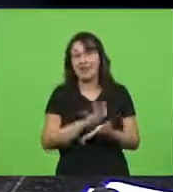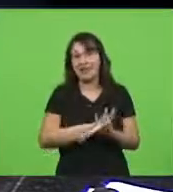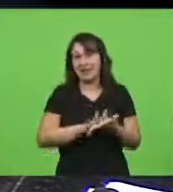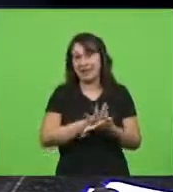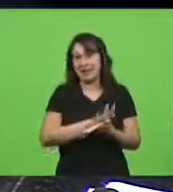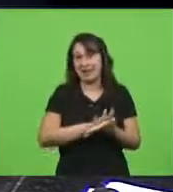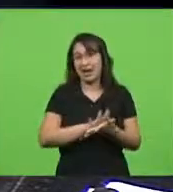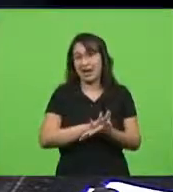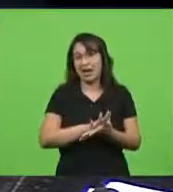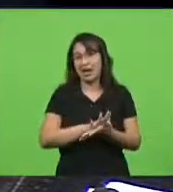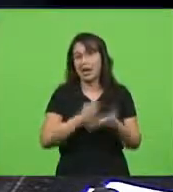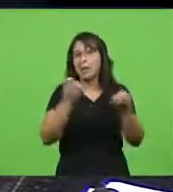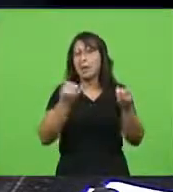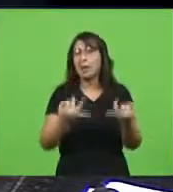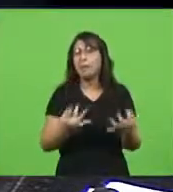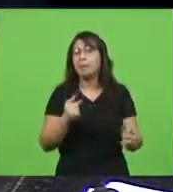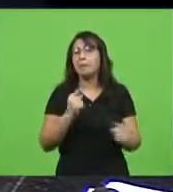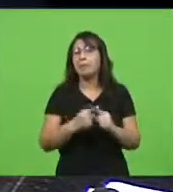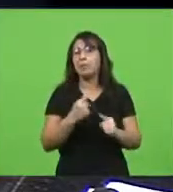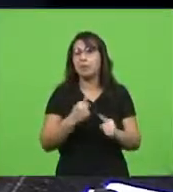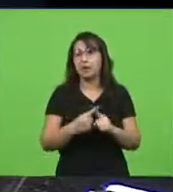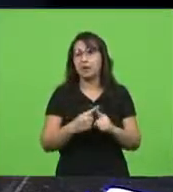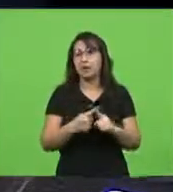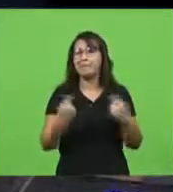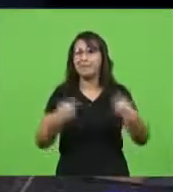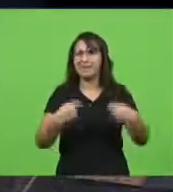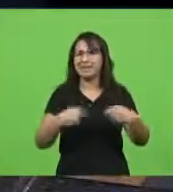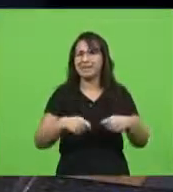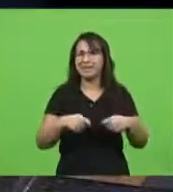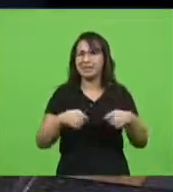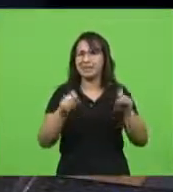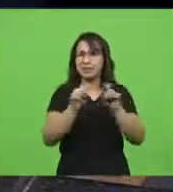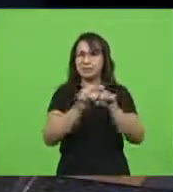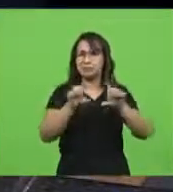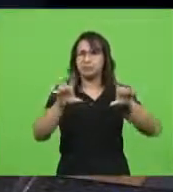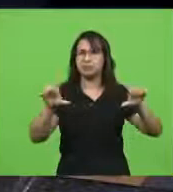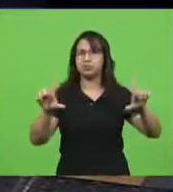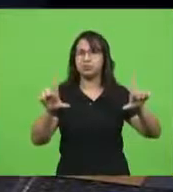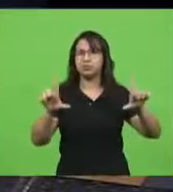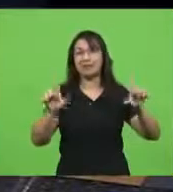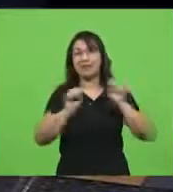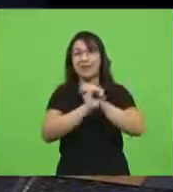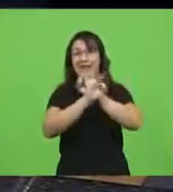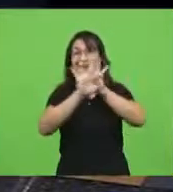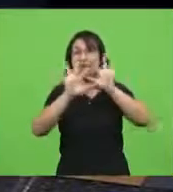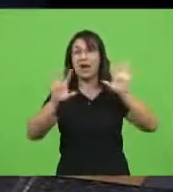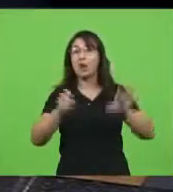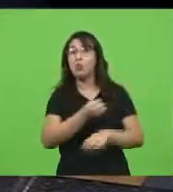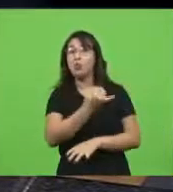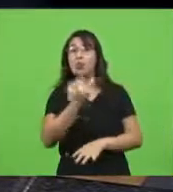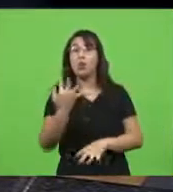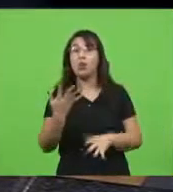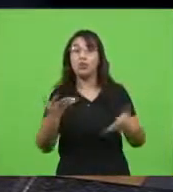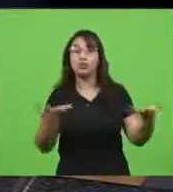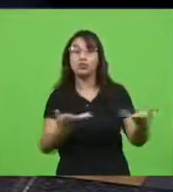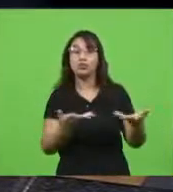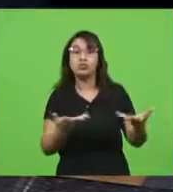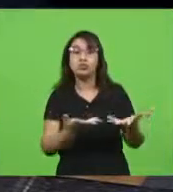Porque eu precisaria ter num quadro mais transparente quantos tem hoje,